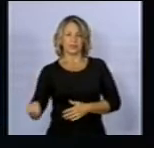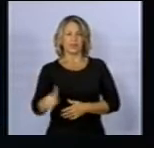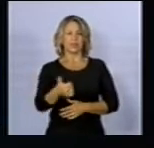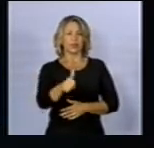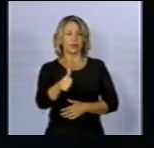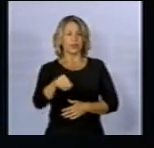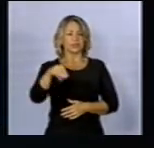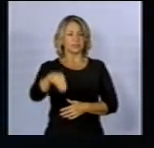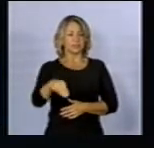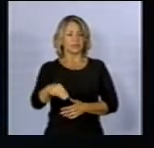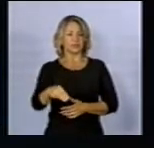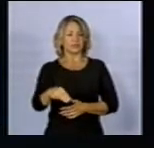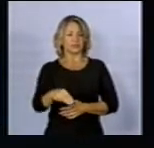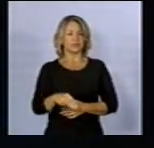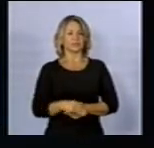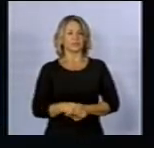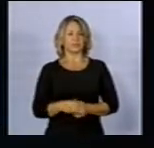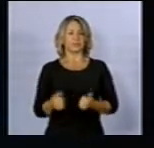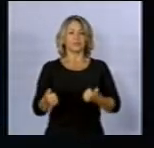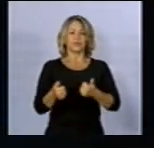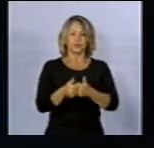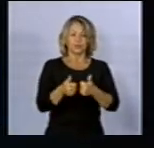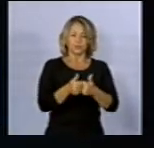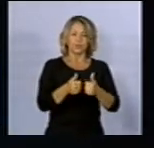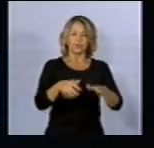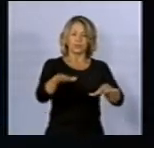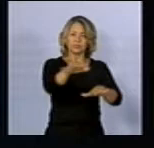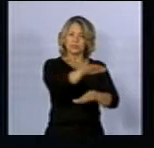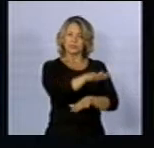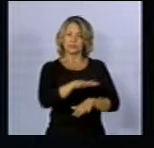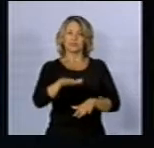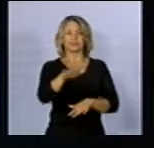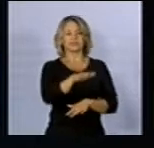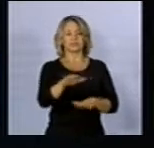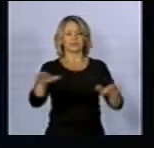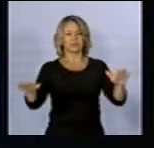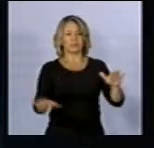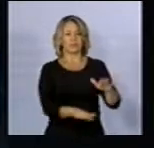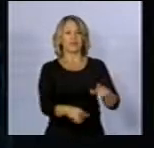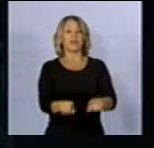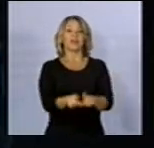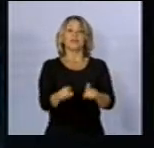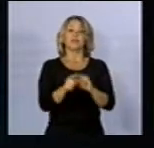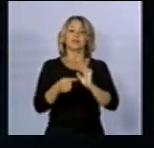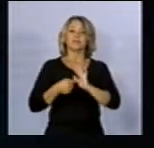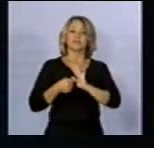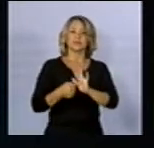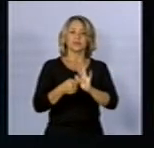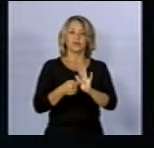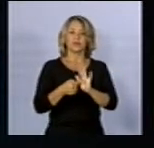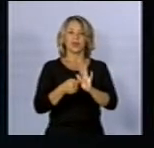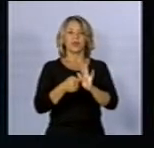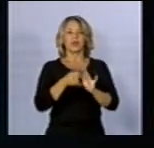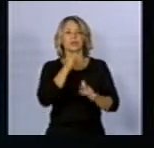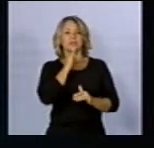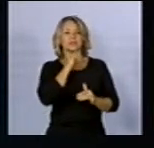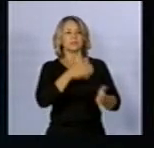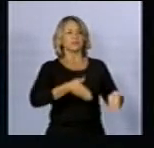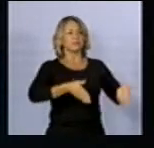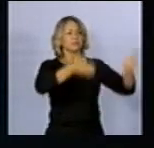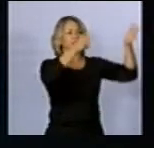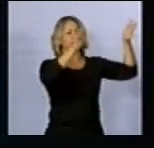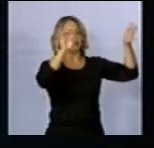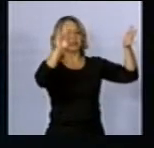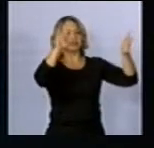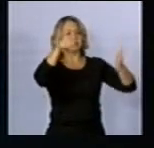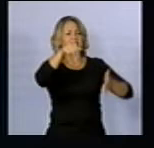de um circuito primário. A mesma coisa em relação, então, à presença de transformadores elétricos, que